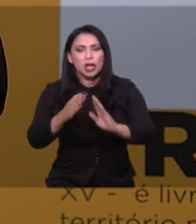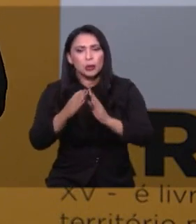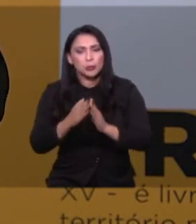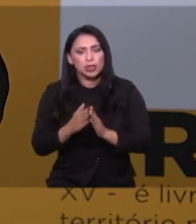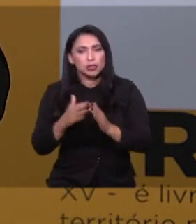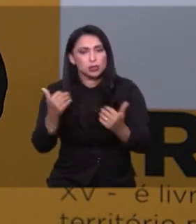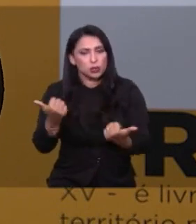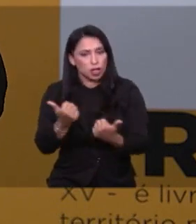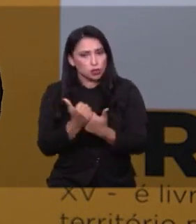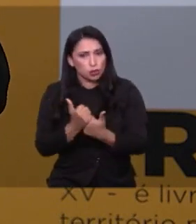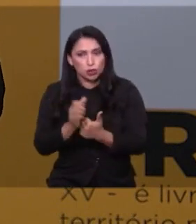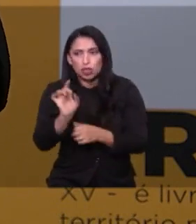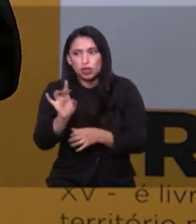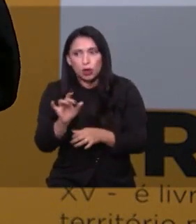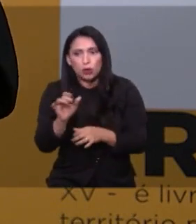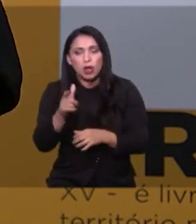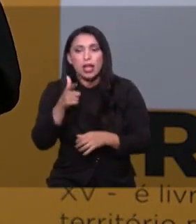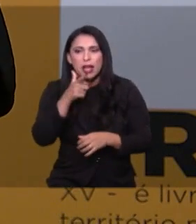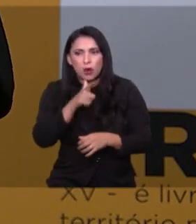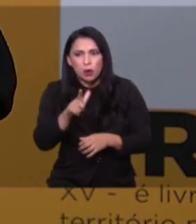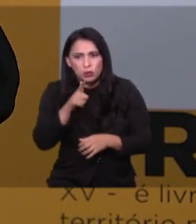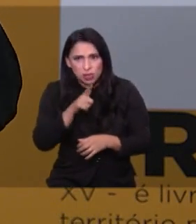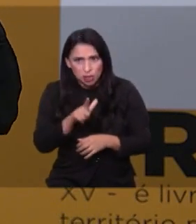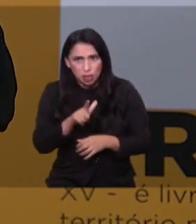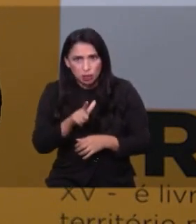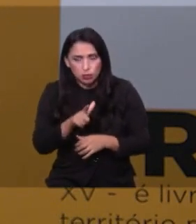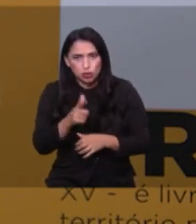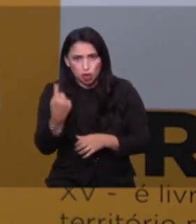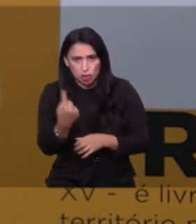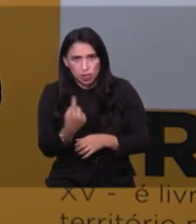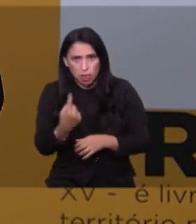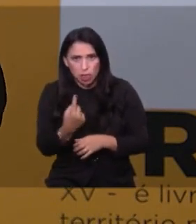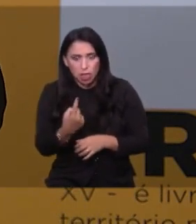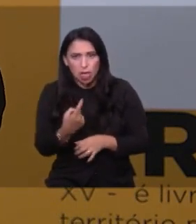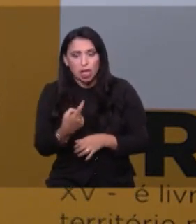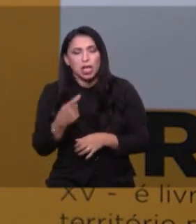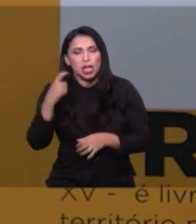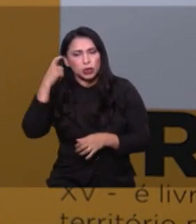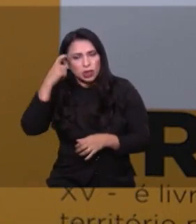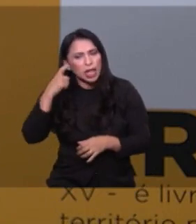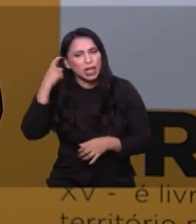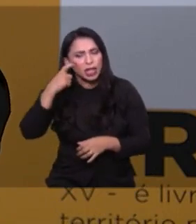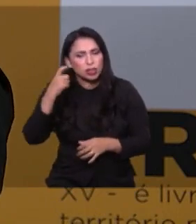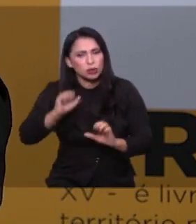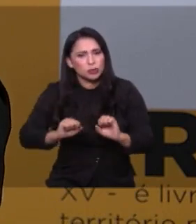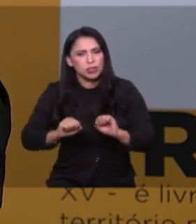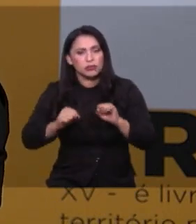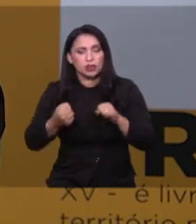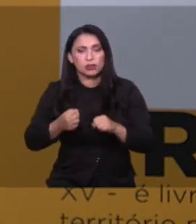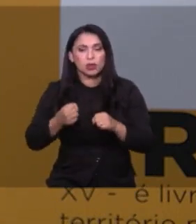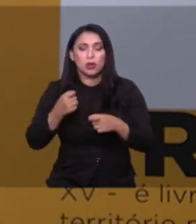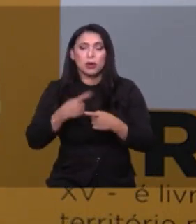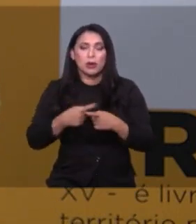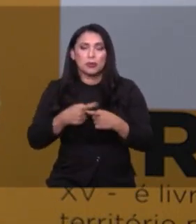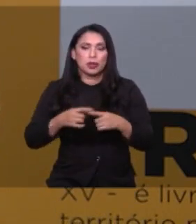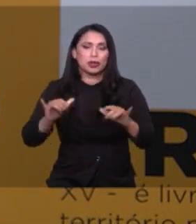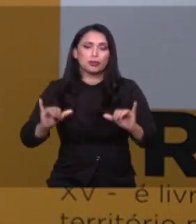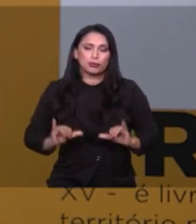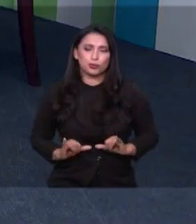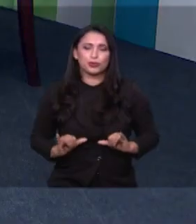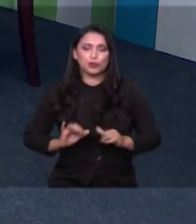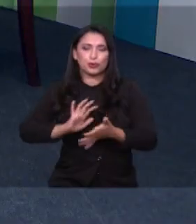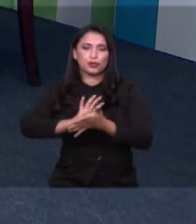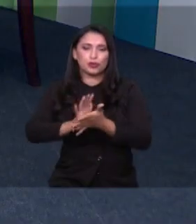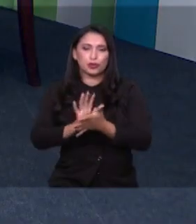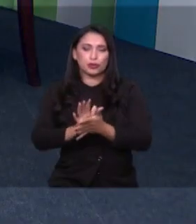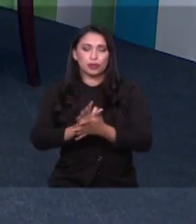eu não consigo. Eu tento fazer tudo o que eu consegui fazer, porque eu já sei que eu sofro discriminação e eu